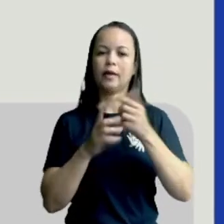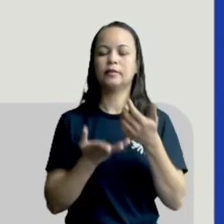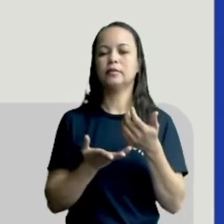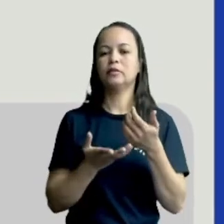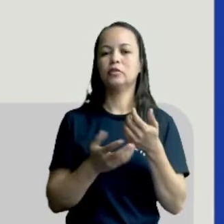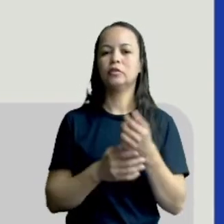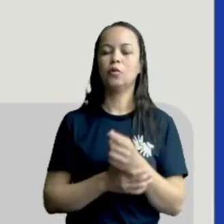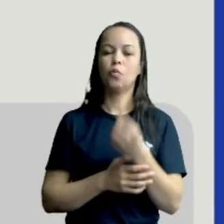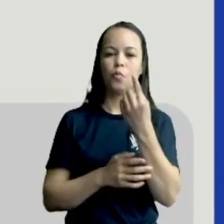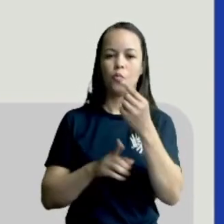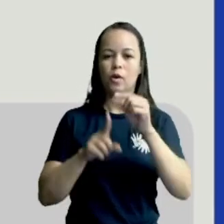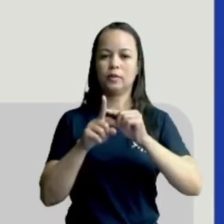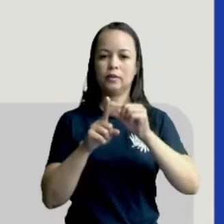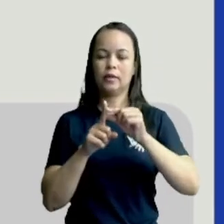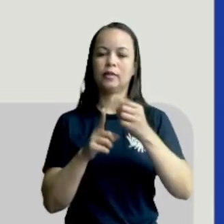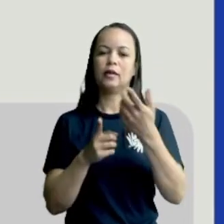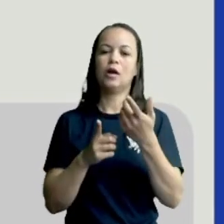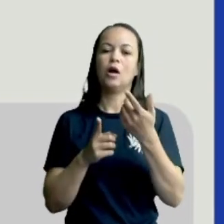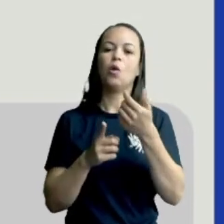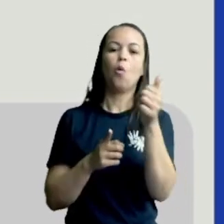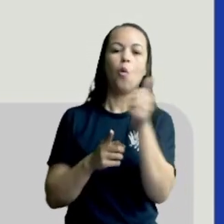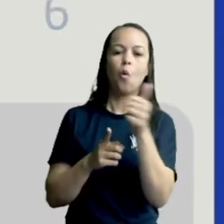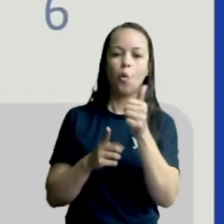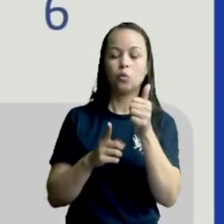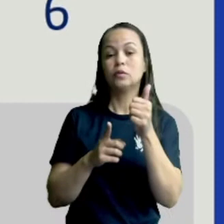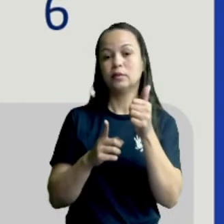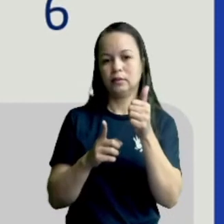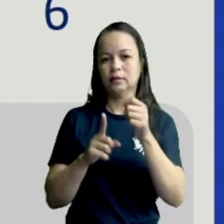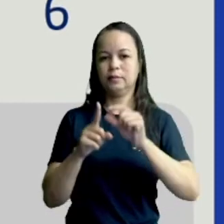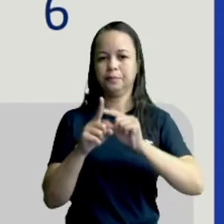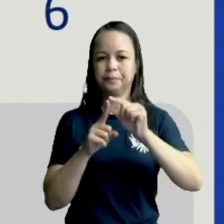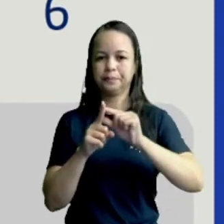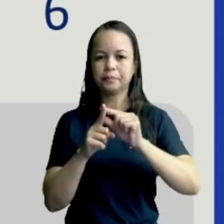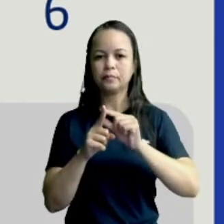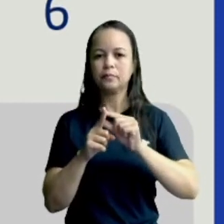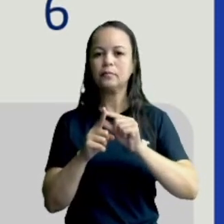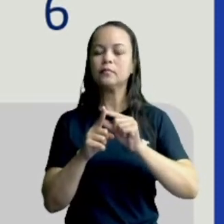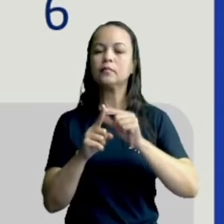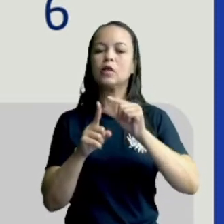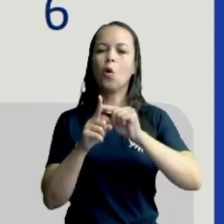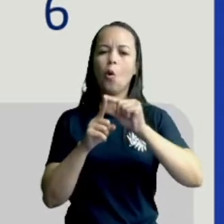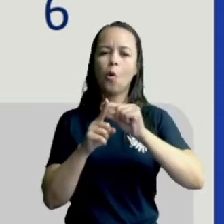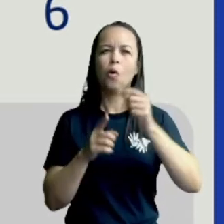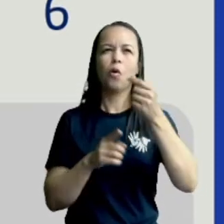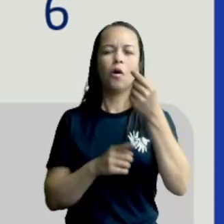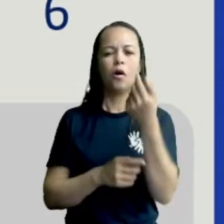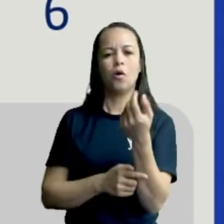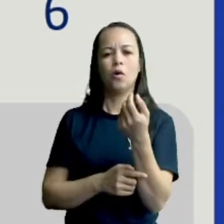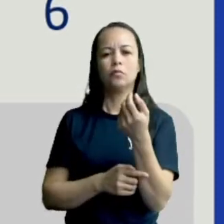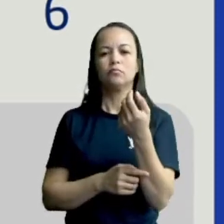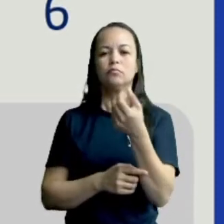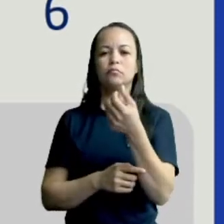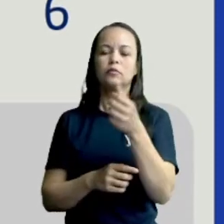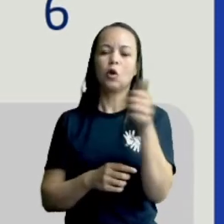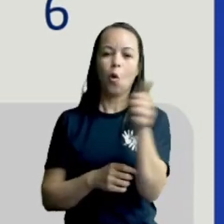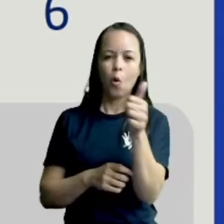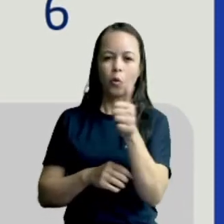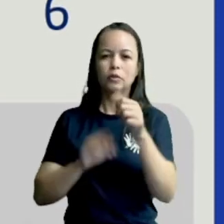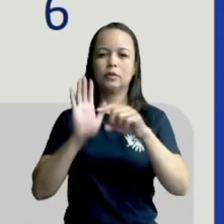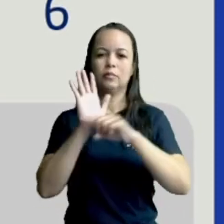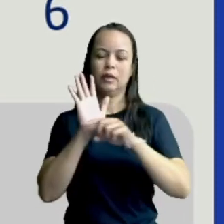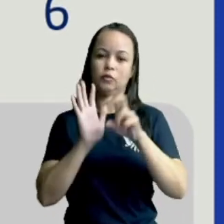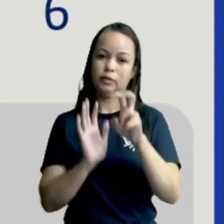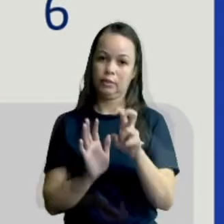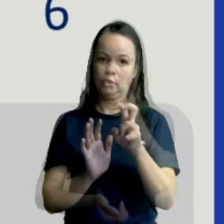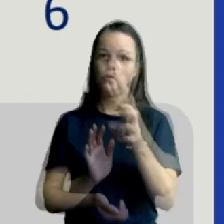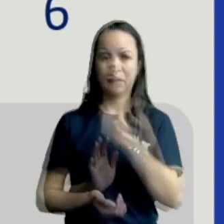10 unidades, 10 mais 1, 11, 11 menos 5, 6. Opa, já descobri. Sobrou quem lá na ordem das